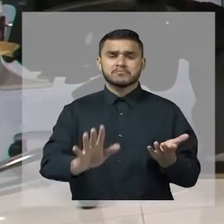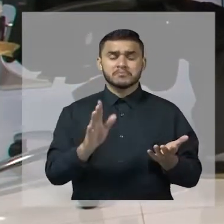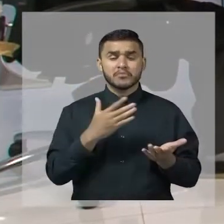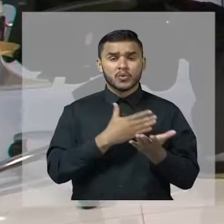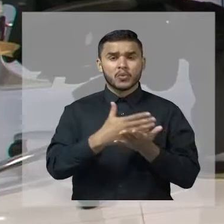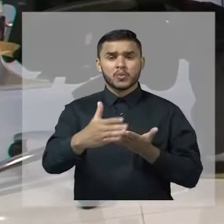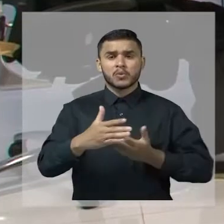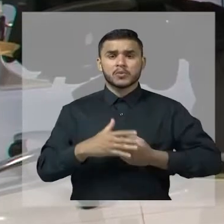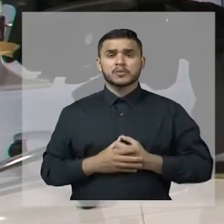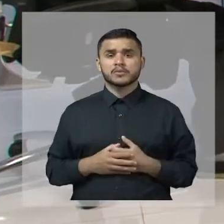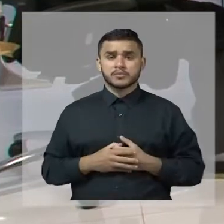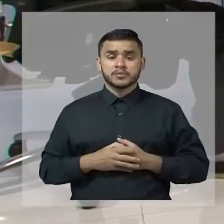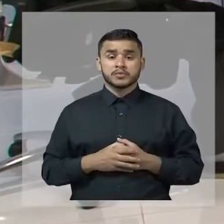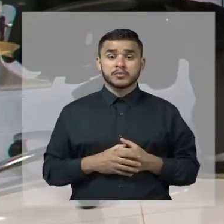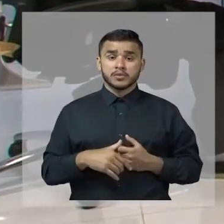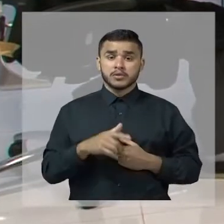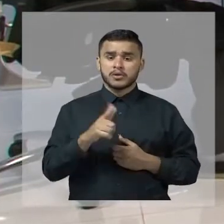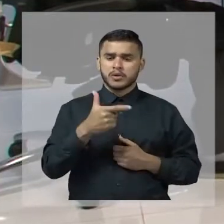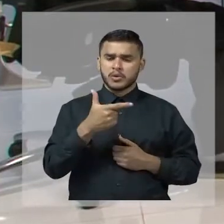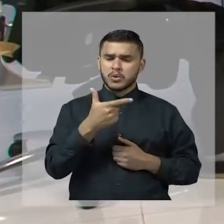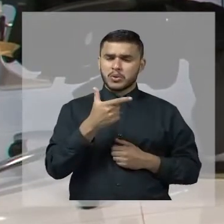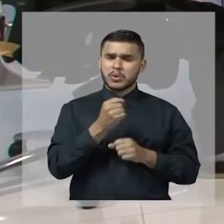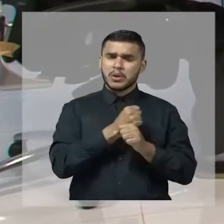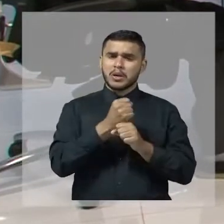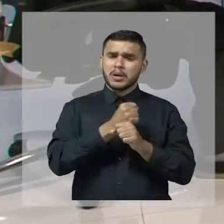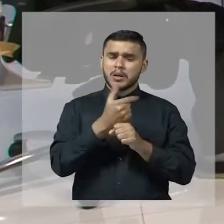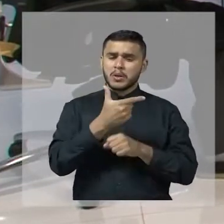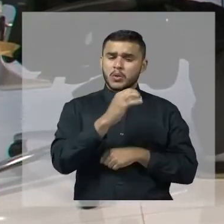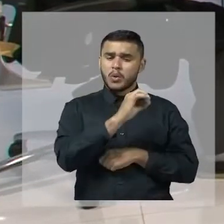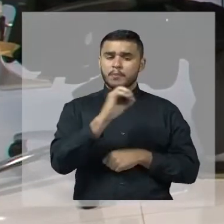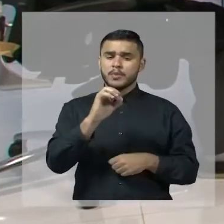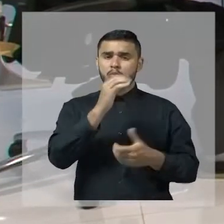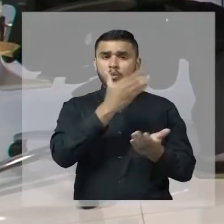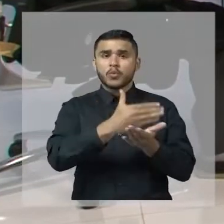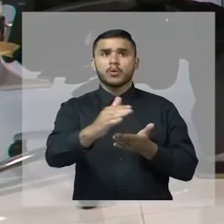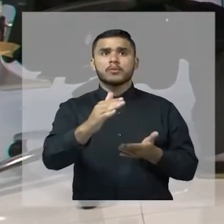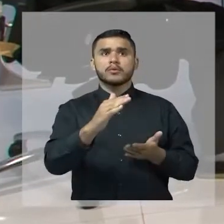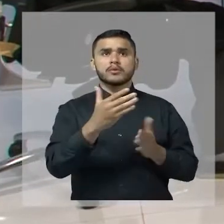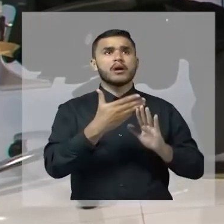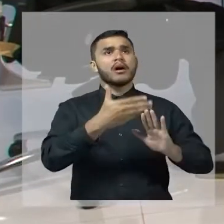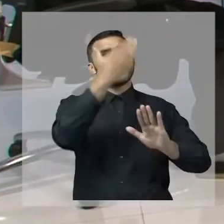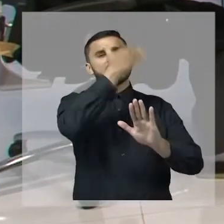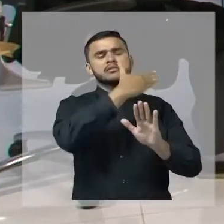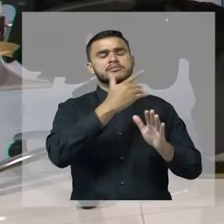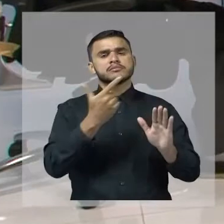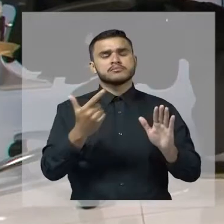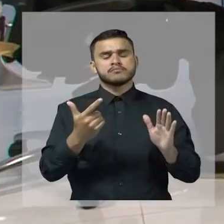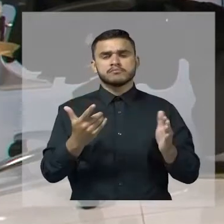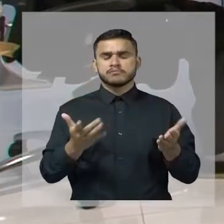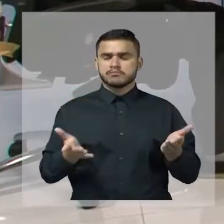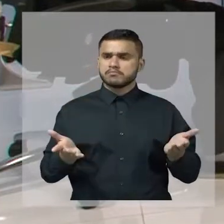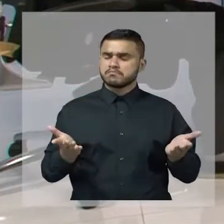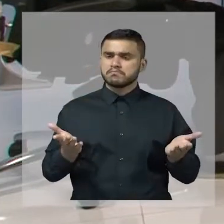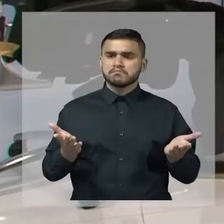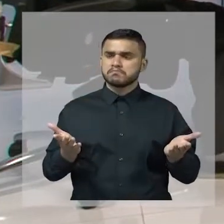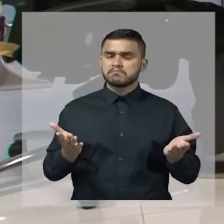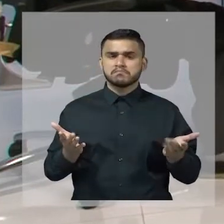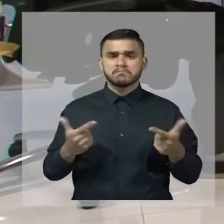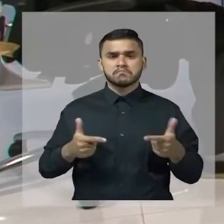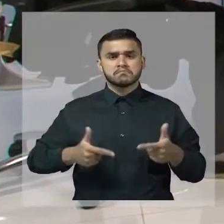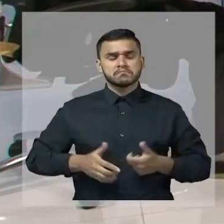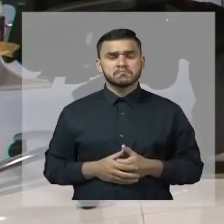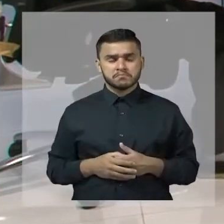década do século XXI é que isso começa a acontecer com essa gravidade. Com a